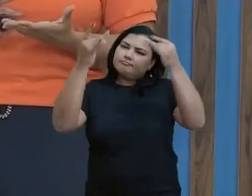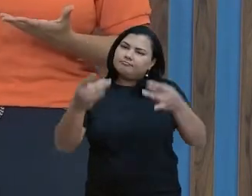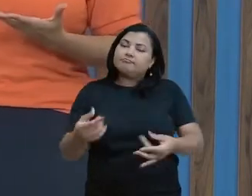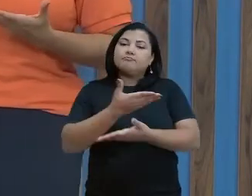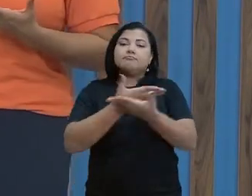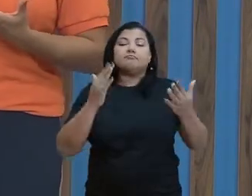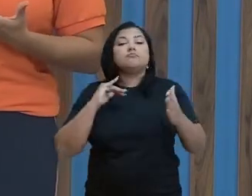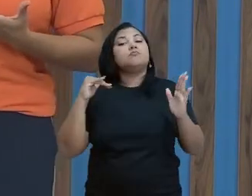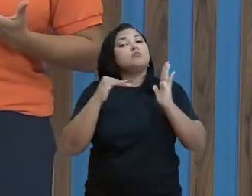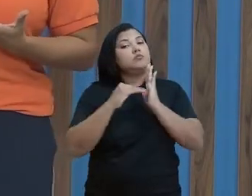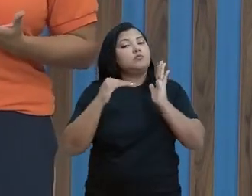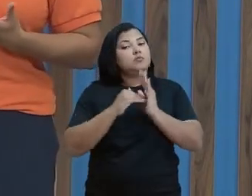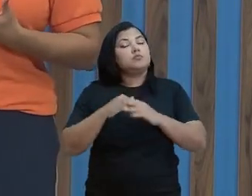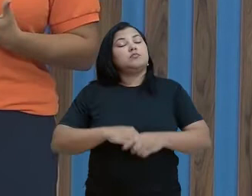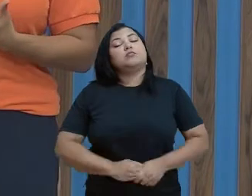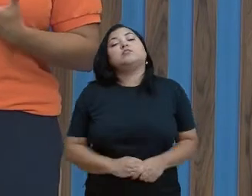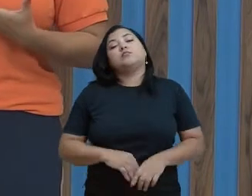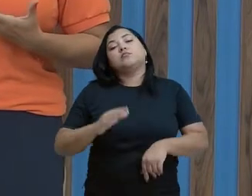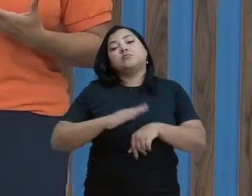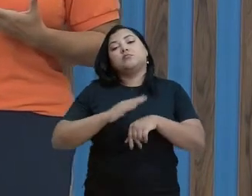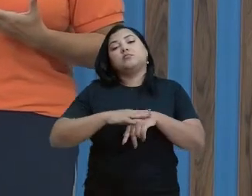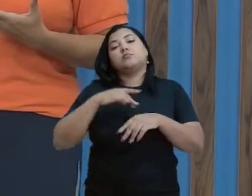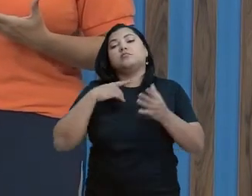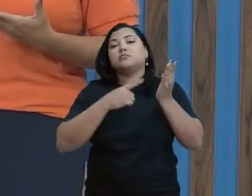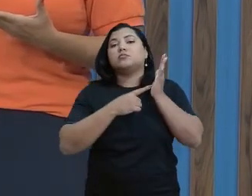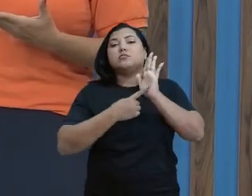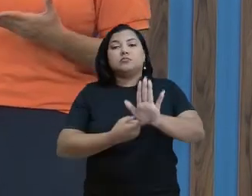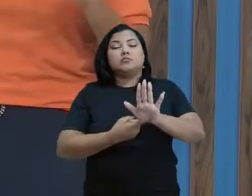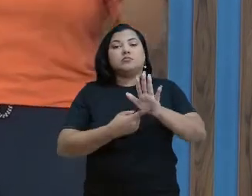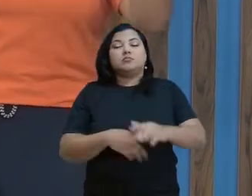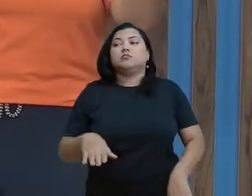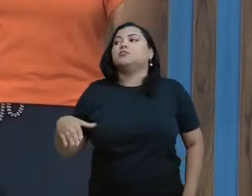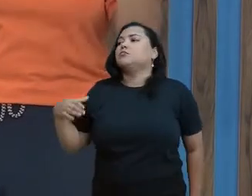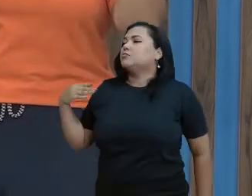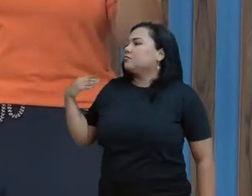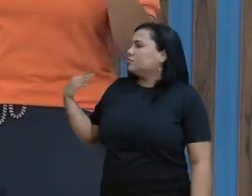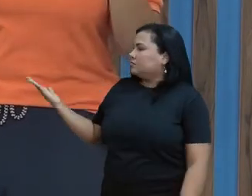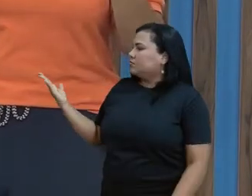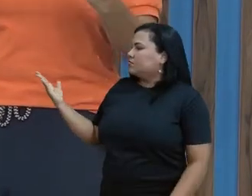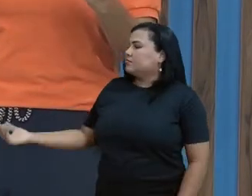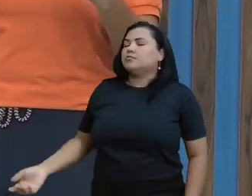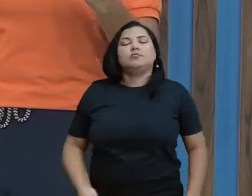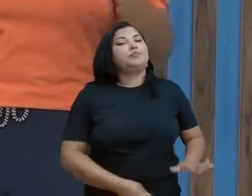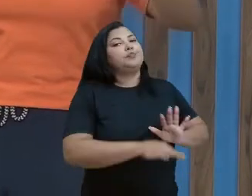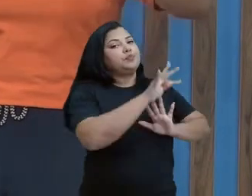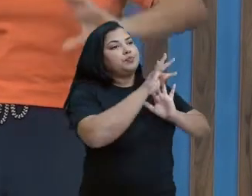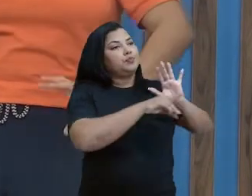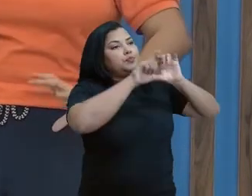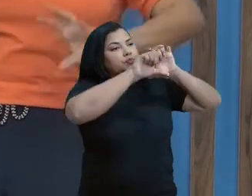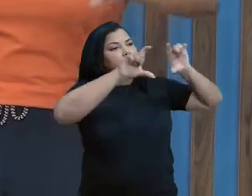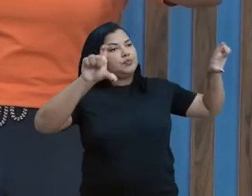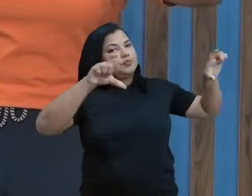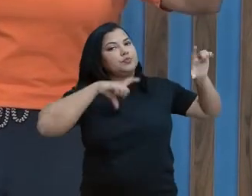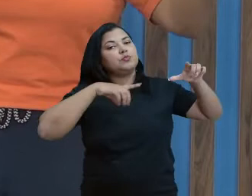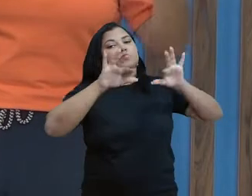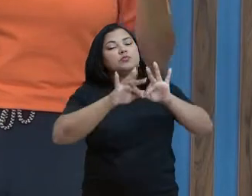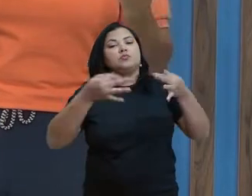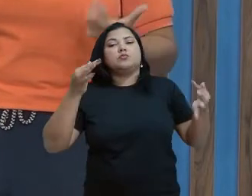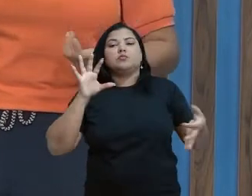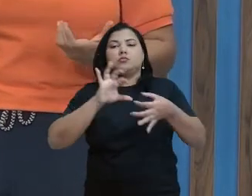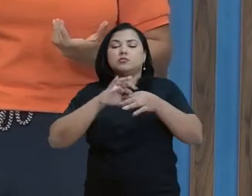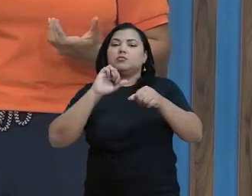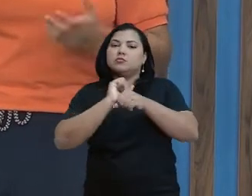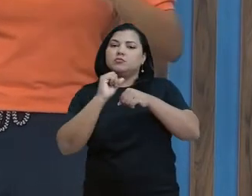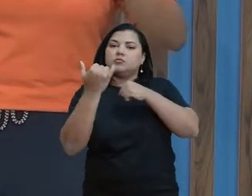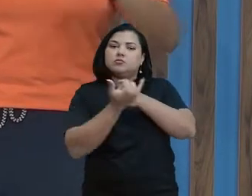que no final, quando eu chegar e disser que orações subordinadas adjetivas são introduzidas pelo pronome relativo